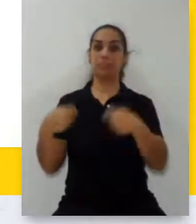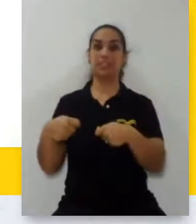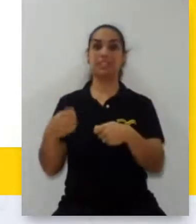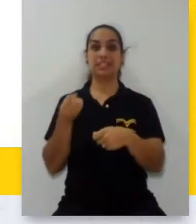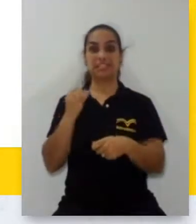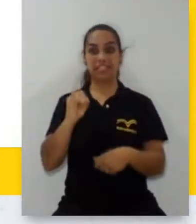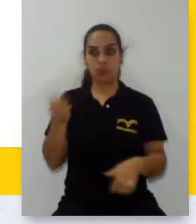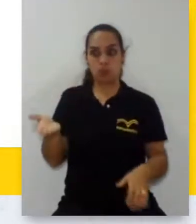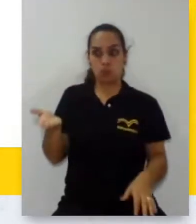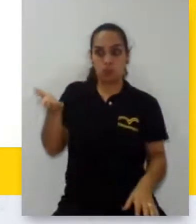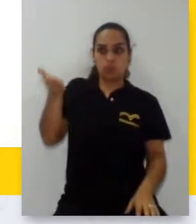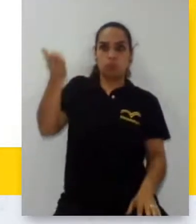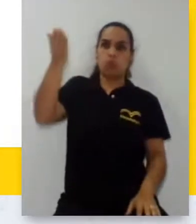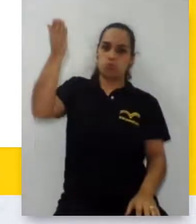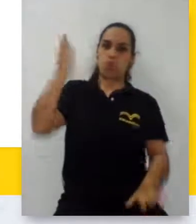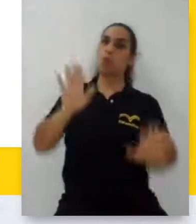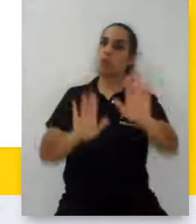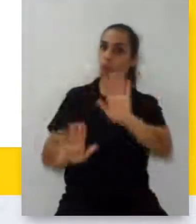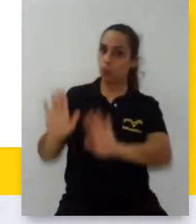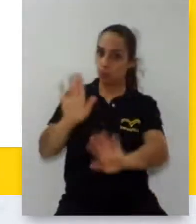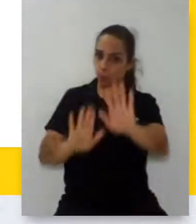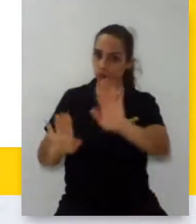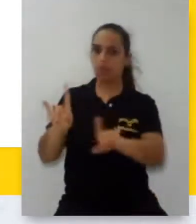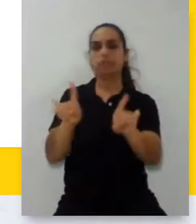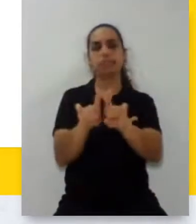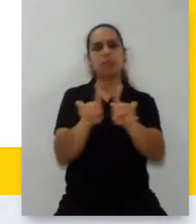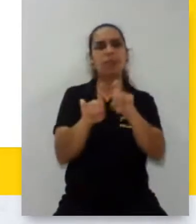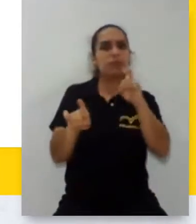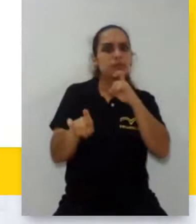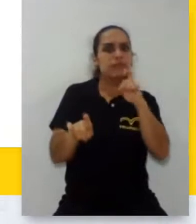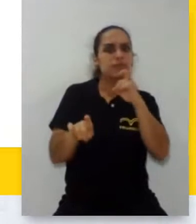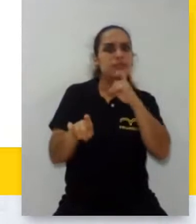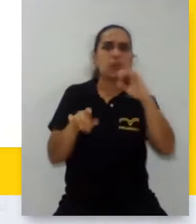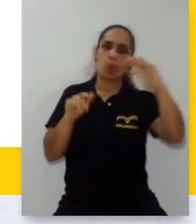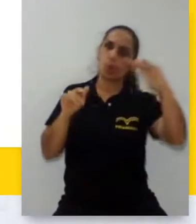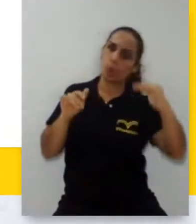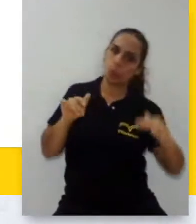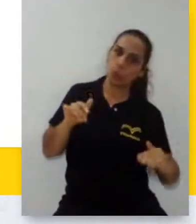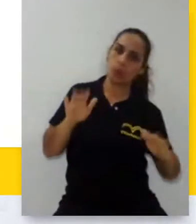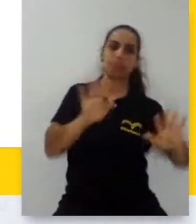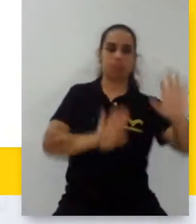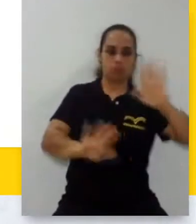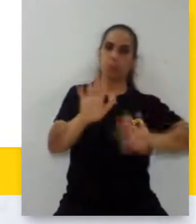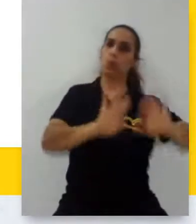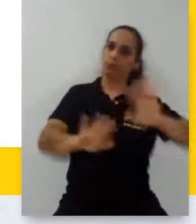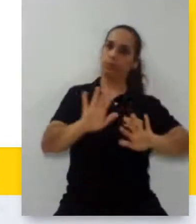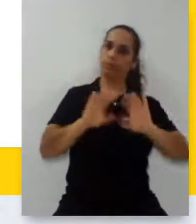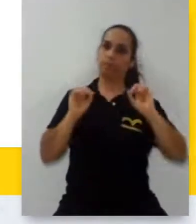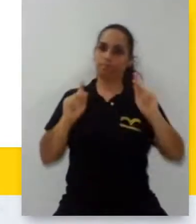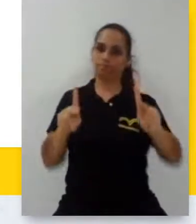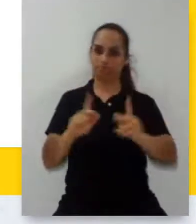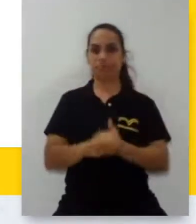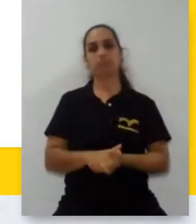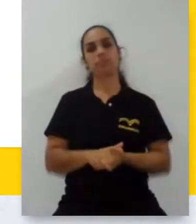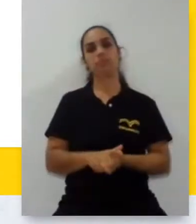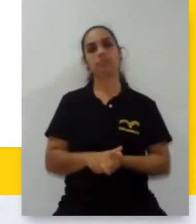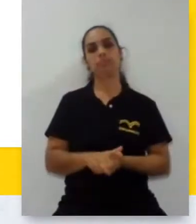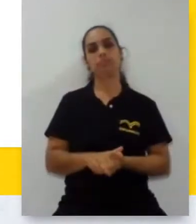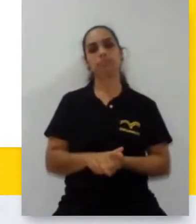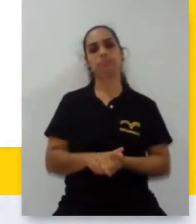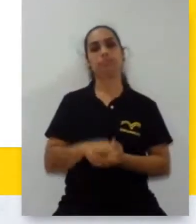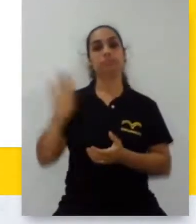fazer em temperaturas mais baixas. Temperatura mais baixa não afeta tanto, a temperatura mais alta afeta. Vou falar de temperatura no próximo slide